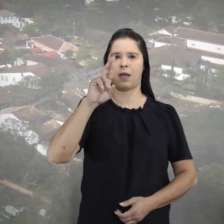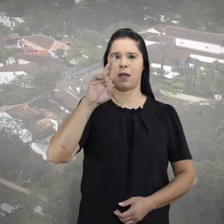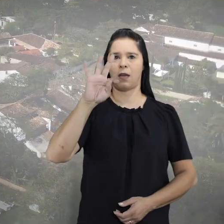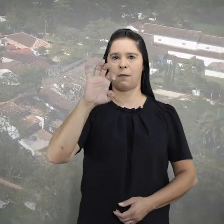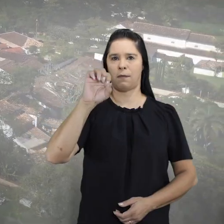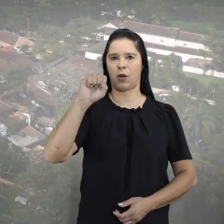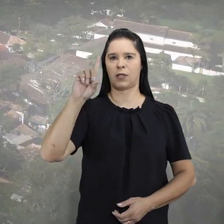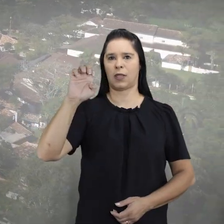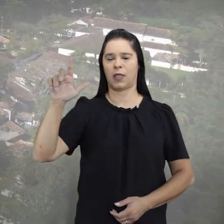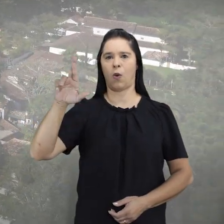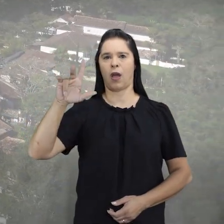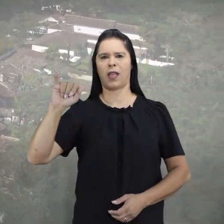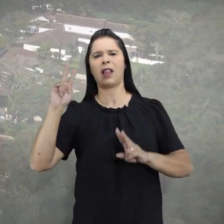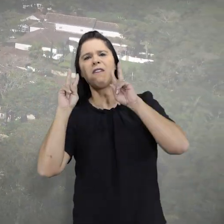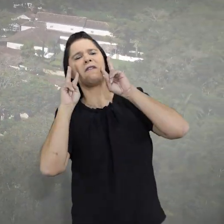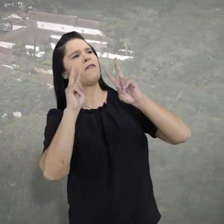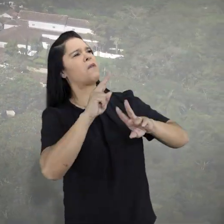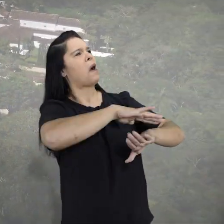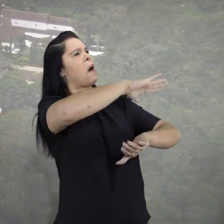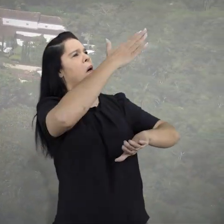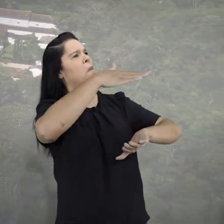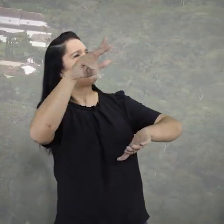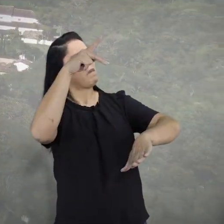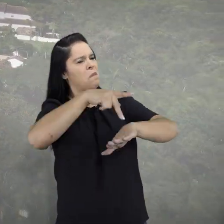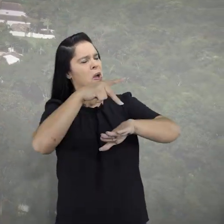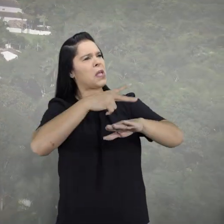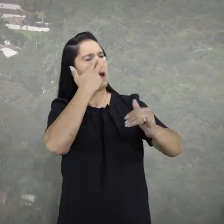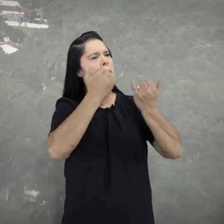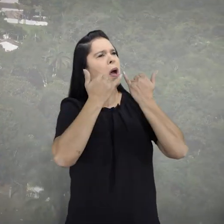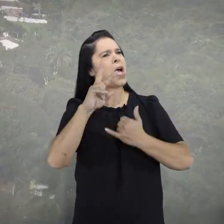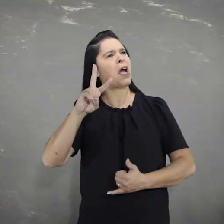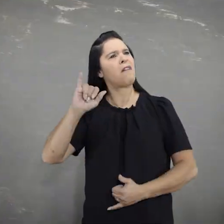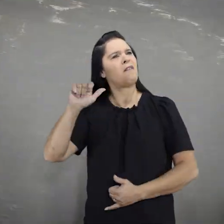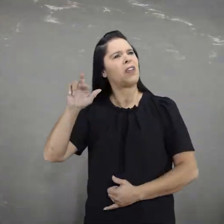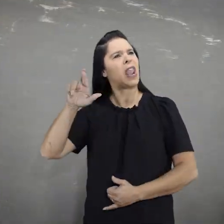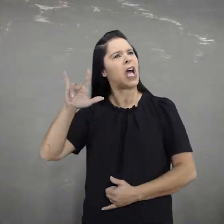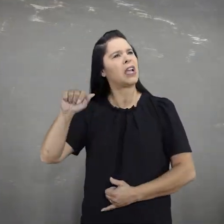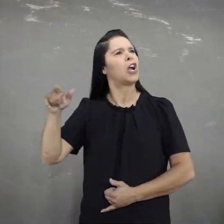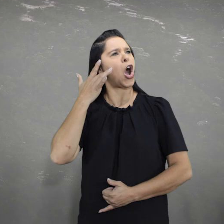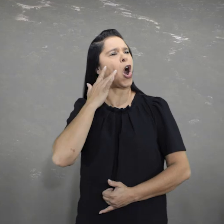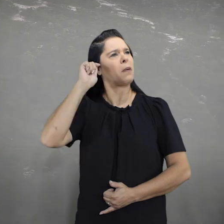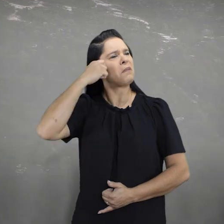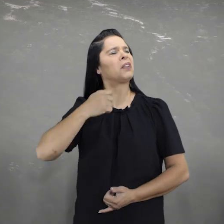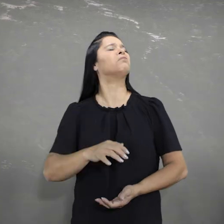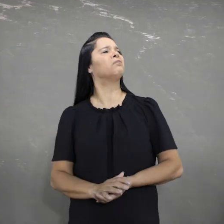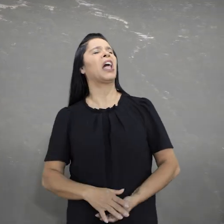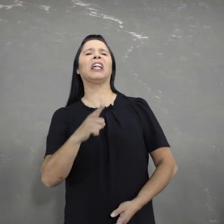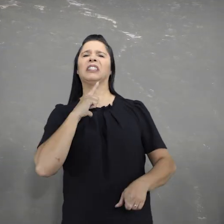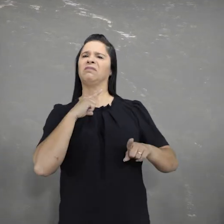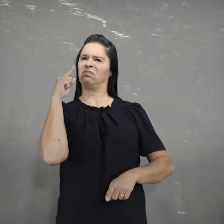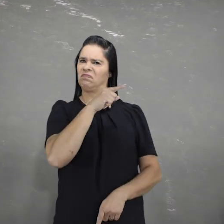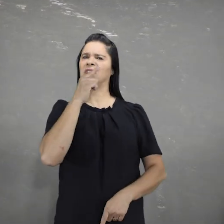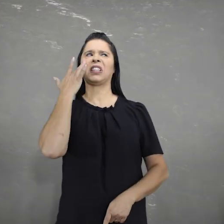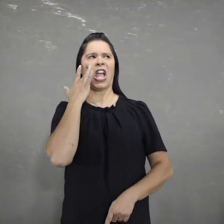a formação rochosa lembrava muito a formação rochosa da região da antiga Vila Rica, hoje Ouro Preto, né, João de